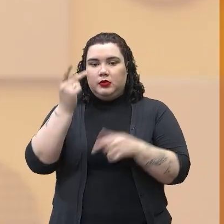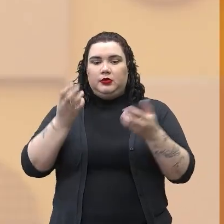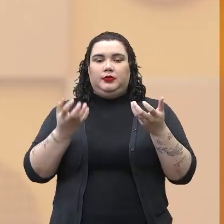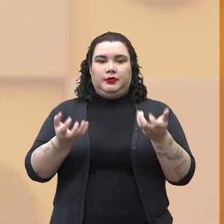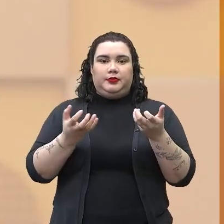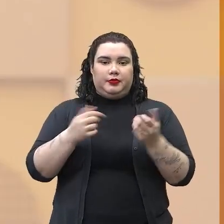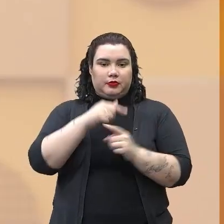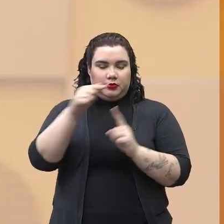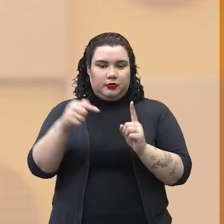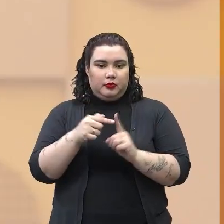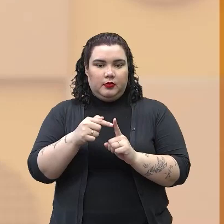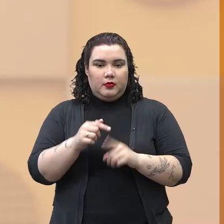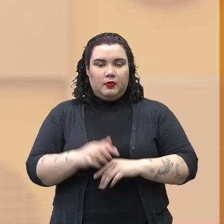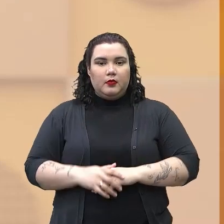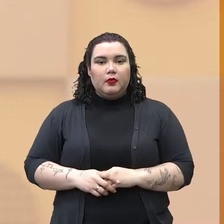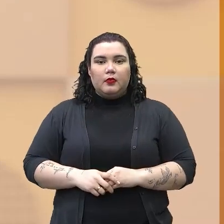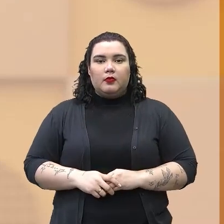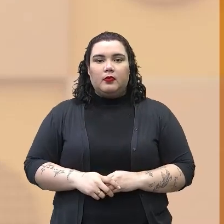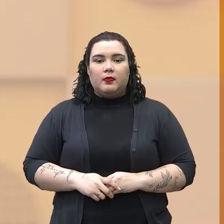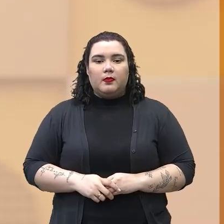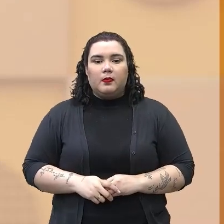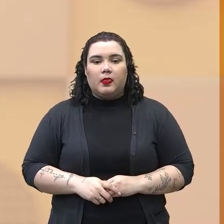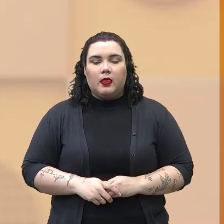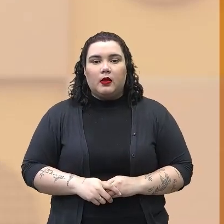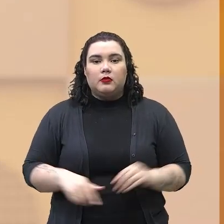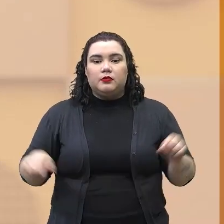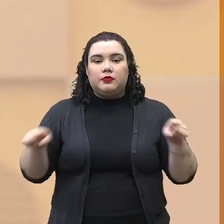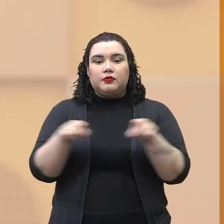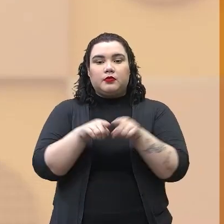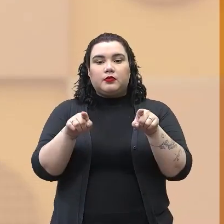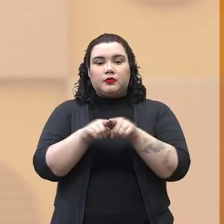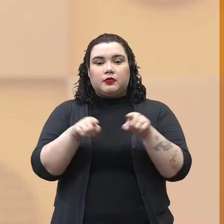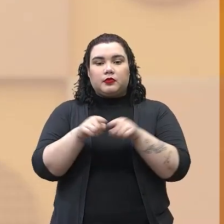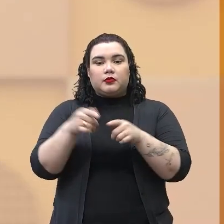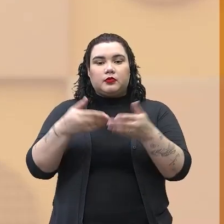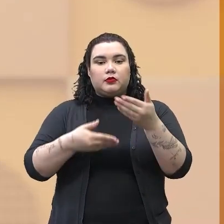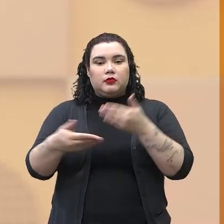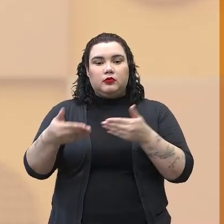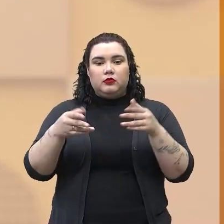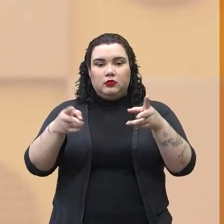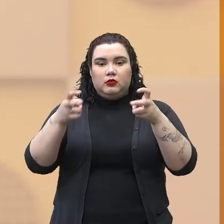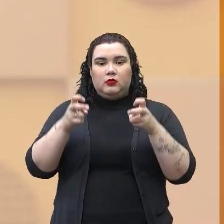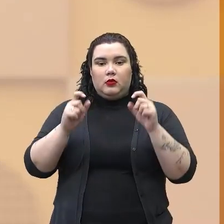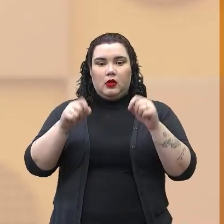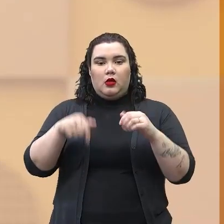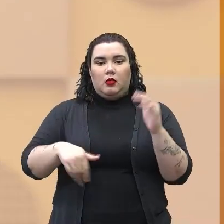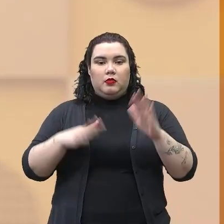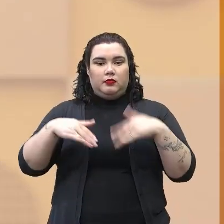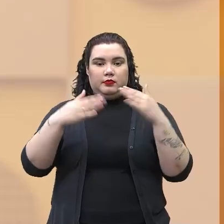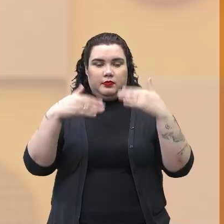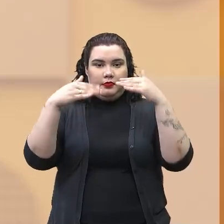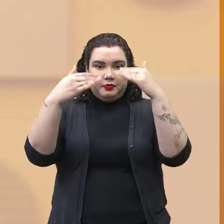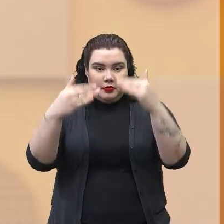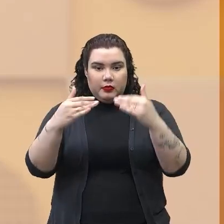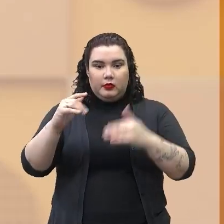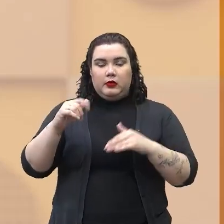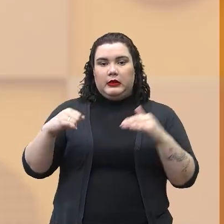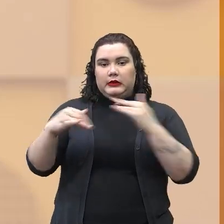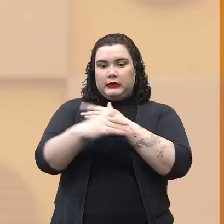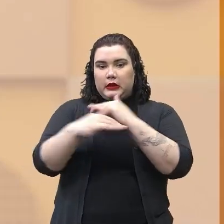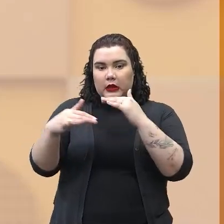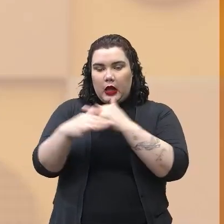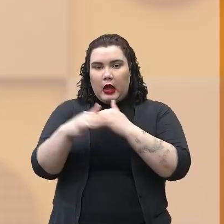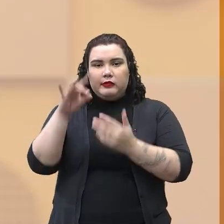nesse sentido. Ao mesmo tempo, pessoal, a gente vai continuar verificando, né, que essa evolução, esse crescimento todo das cidades que